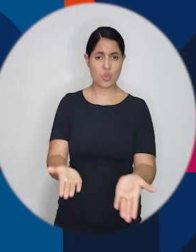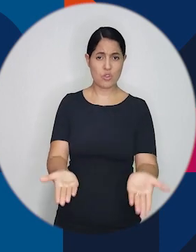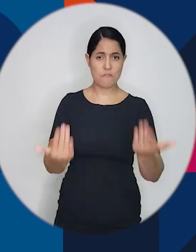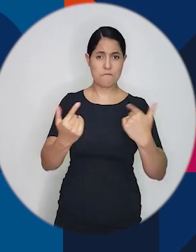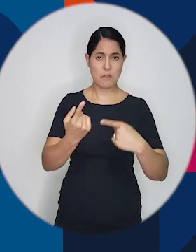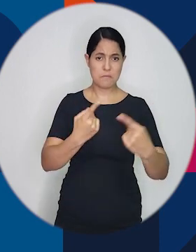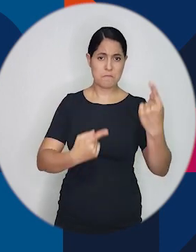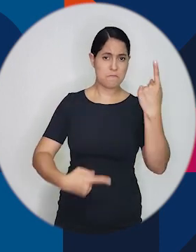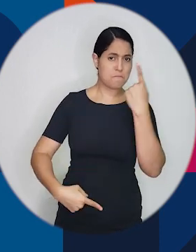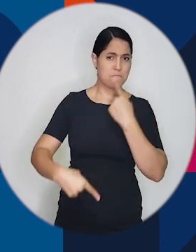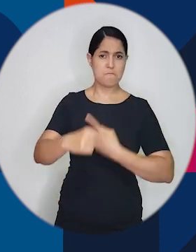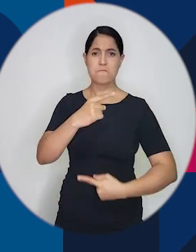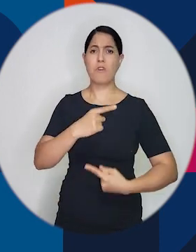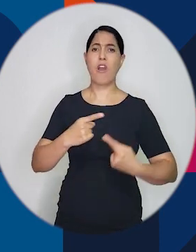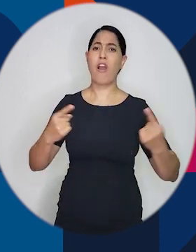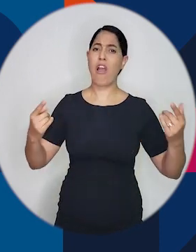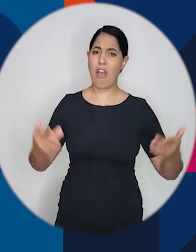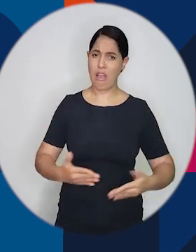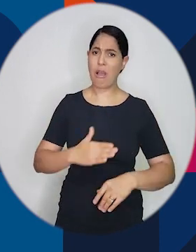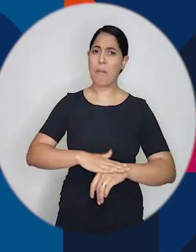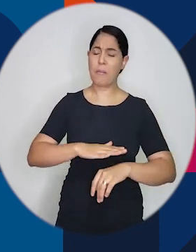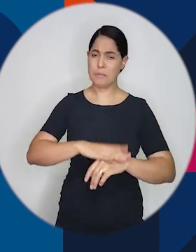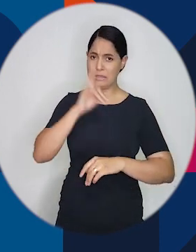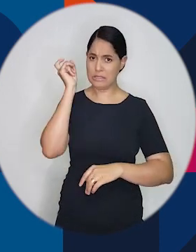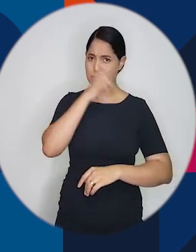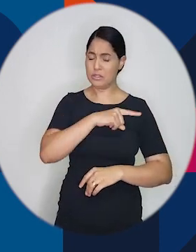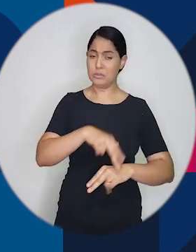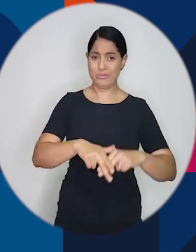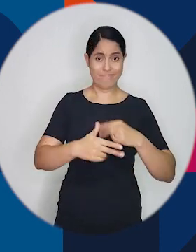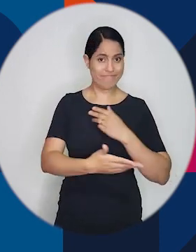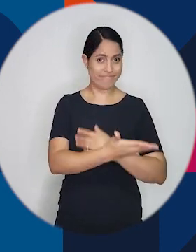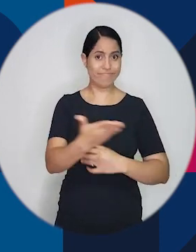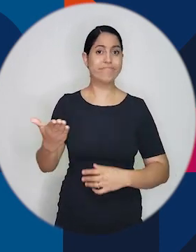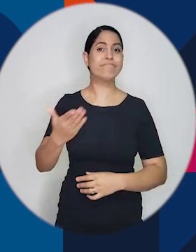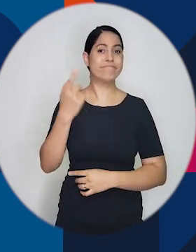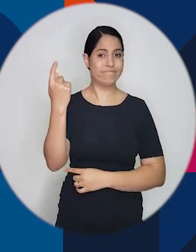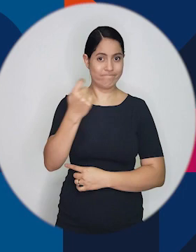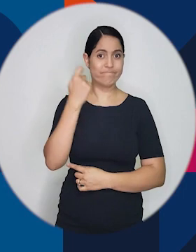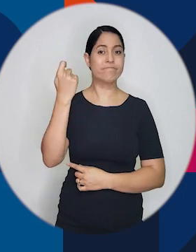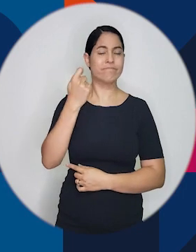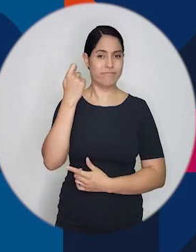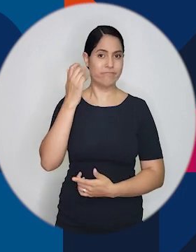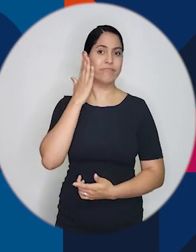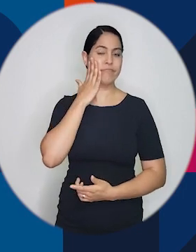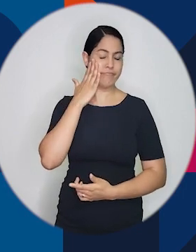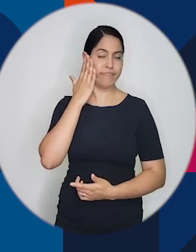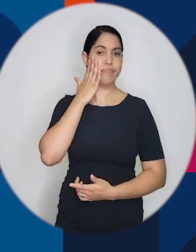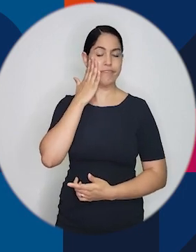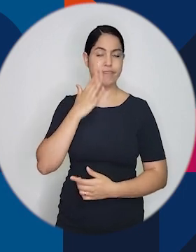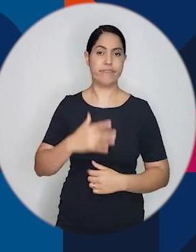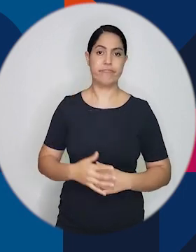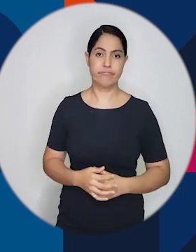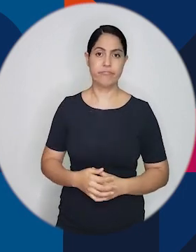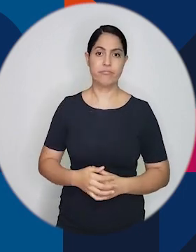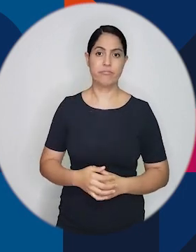Juntos, estamos superando o momento mais difícil vivido pelas advogadas e advogados